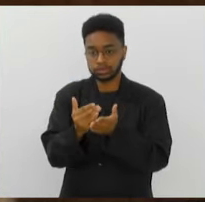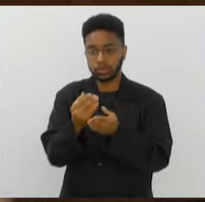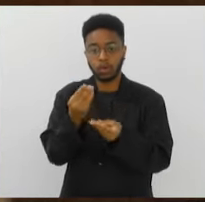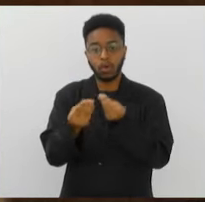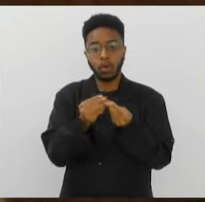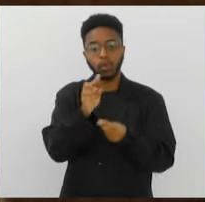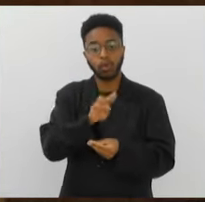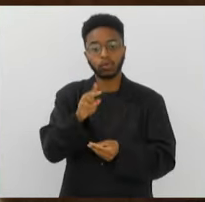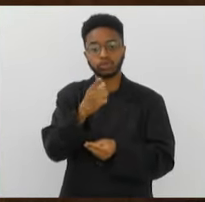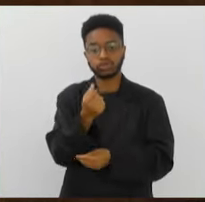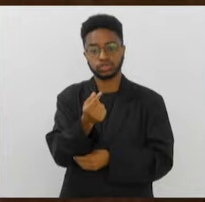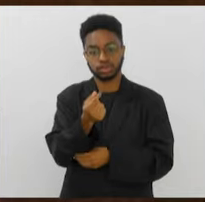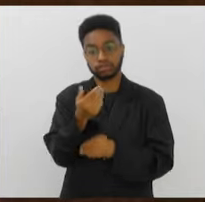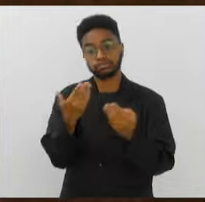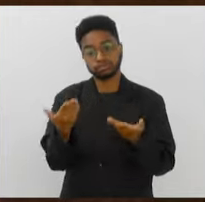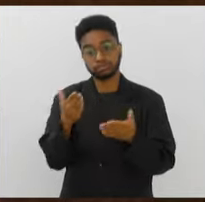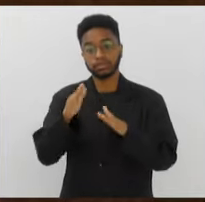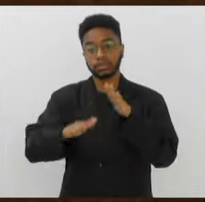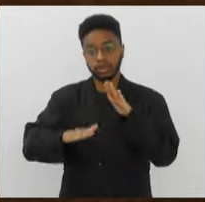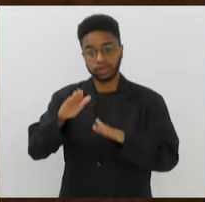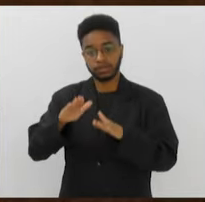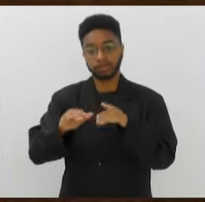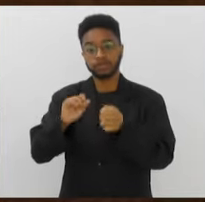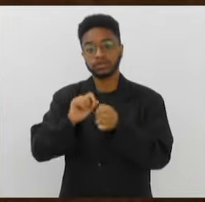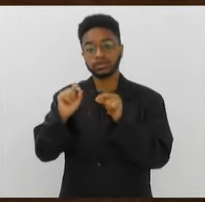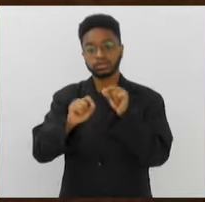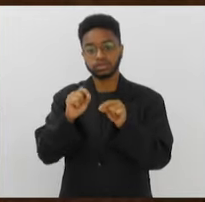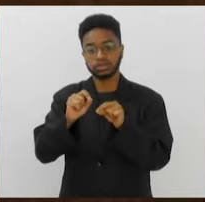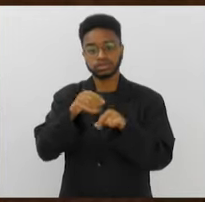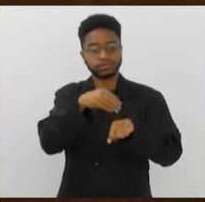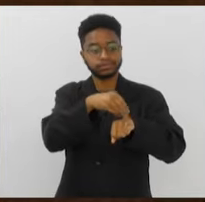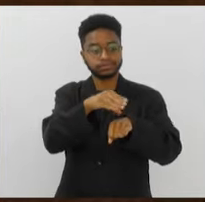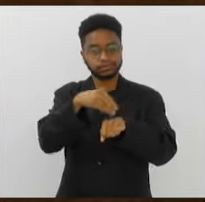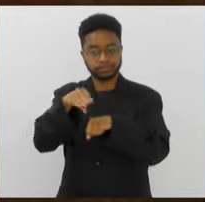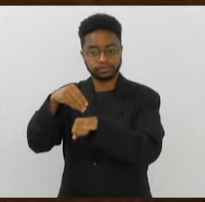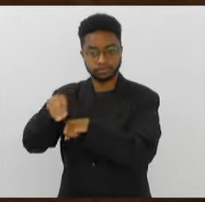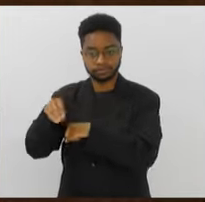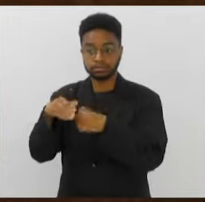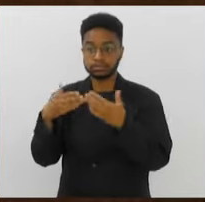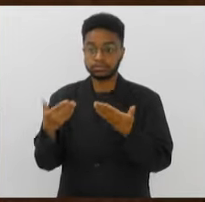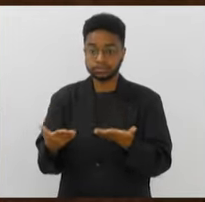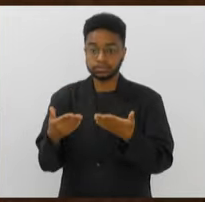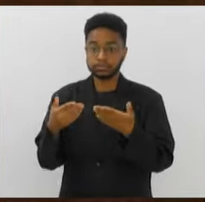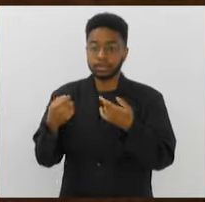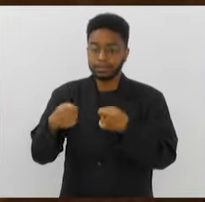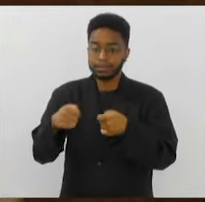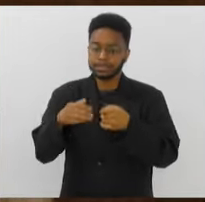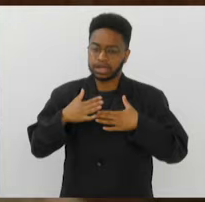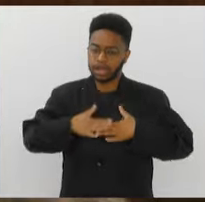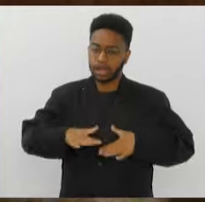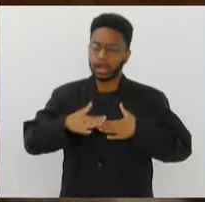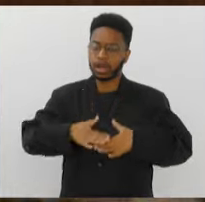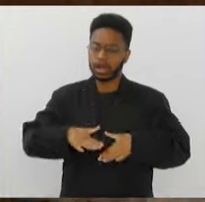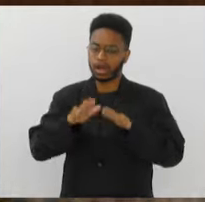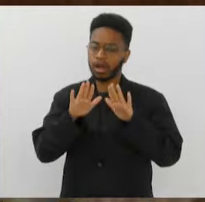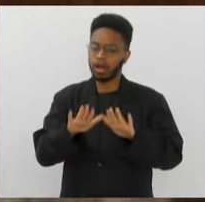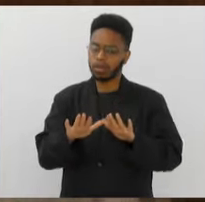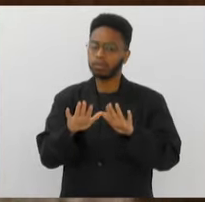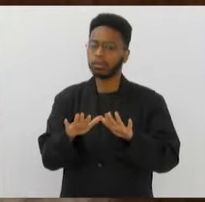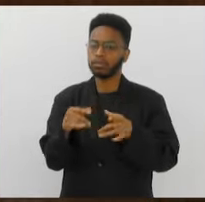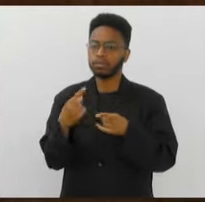aplicação dos recursos e, muitas vezes, faz recomendações. Então tem que ser um pouquinho mais leve,